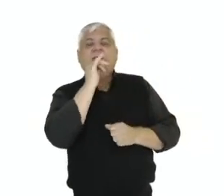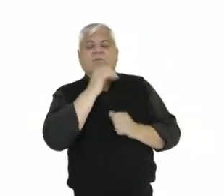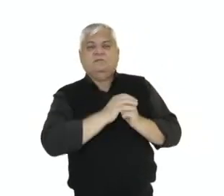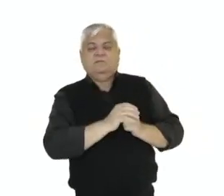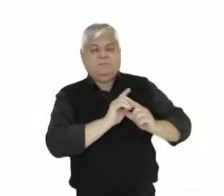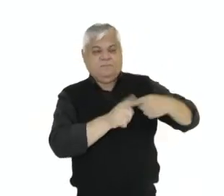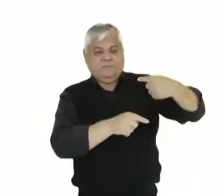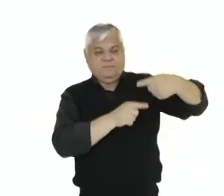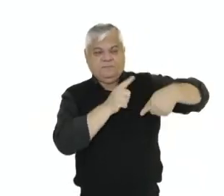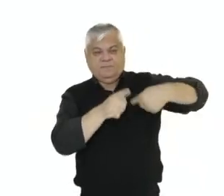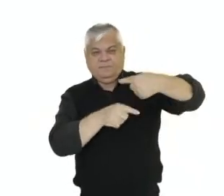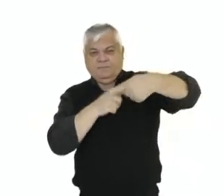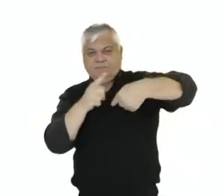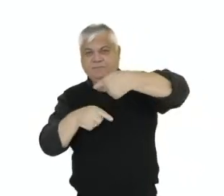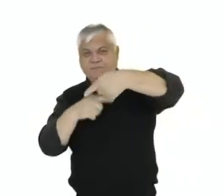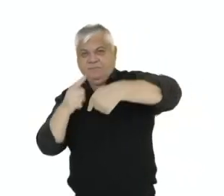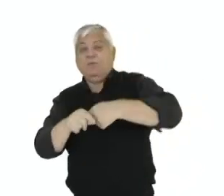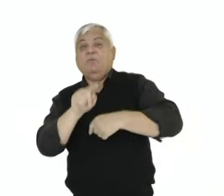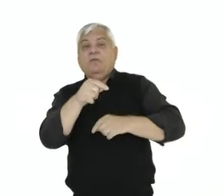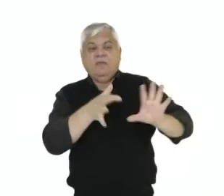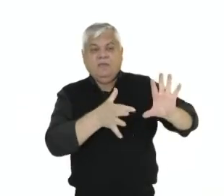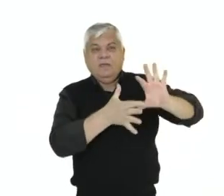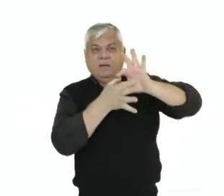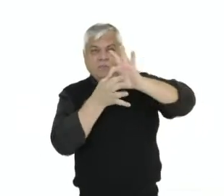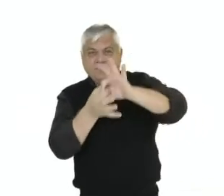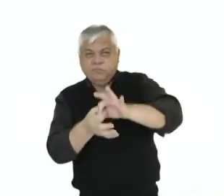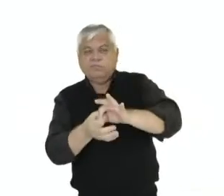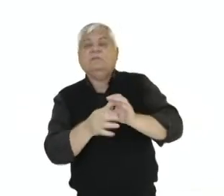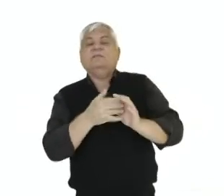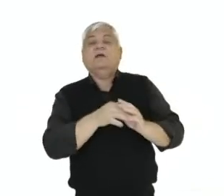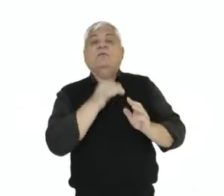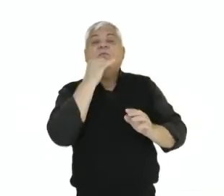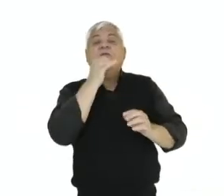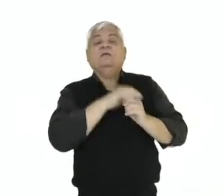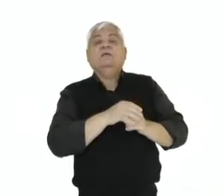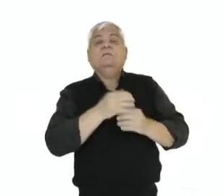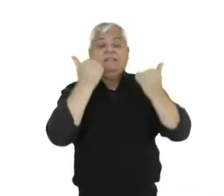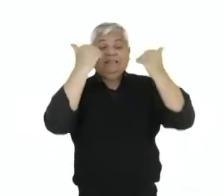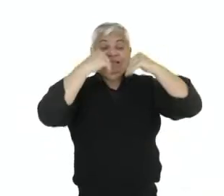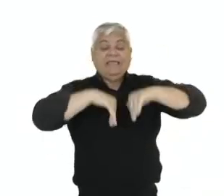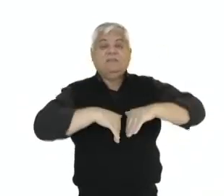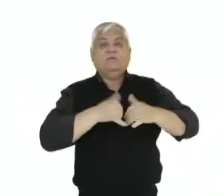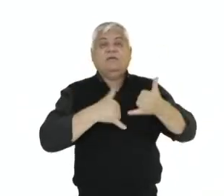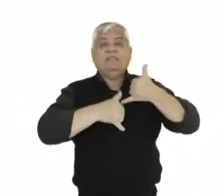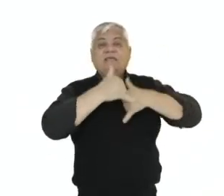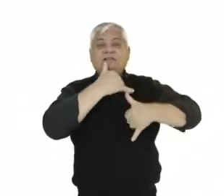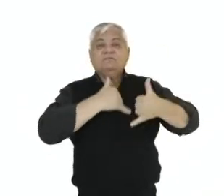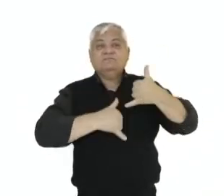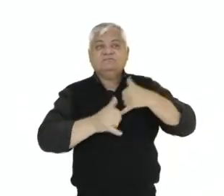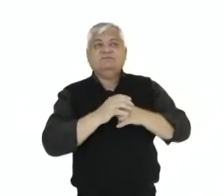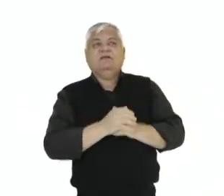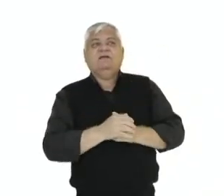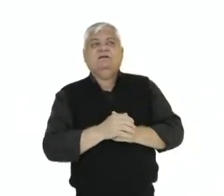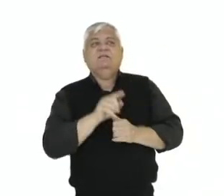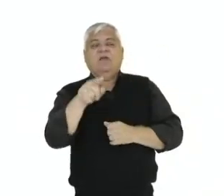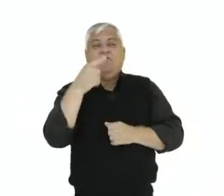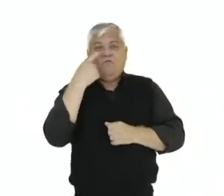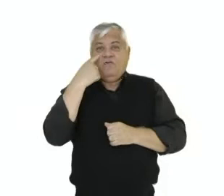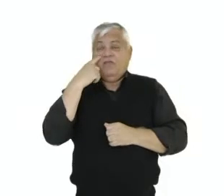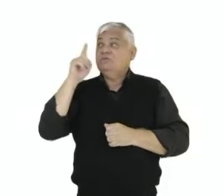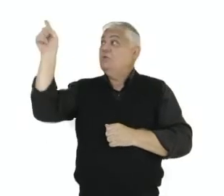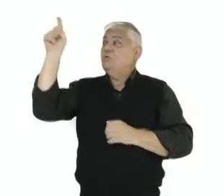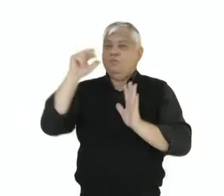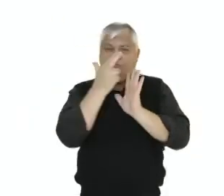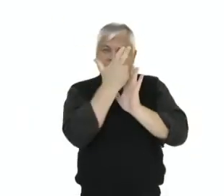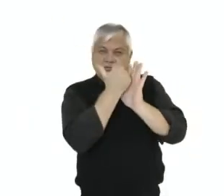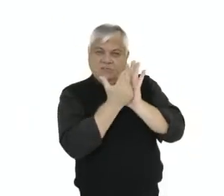um diagrama que relaciona a transferência de energia dentro de níveis tróficos. Analise a figura e